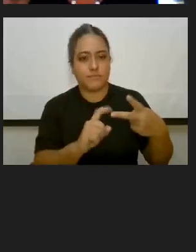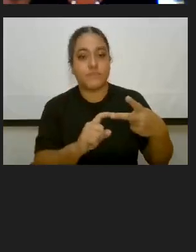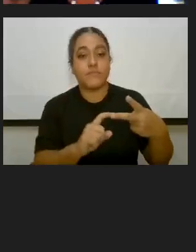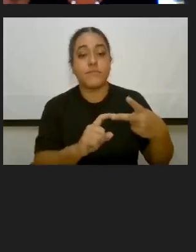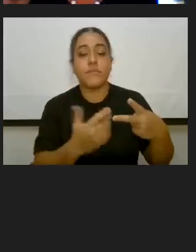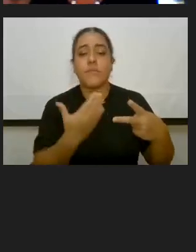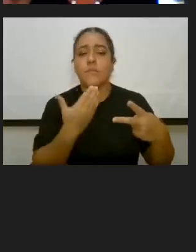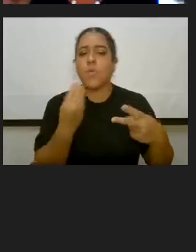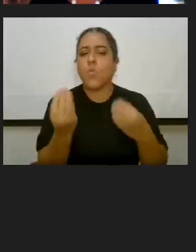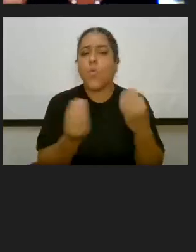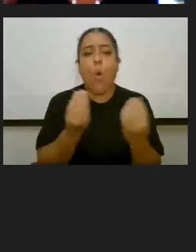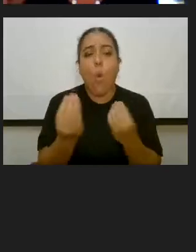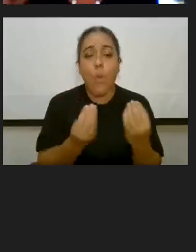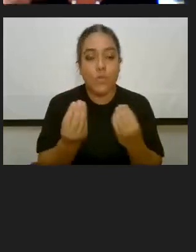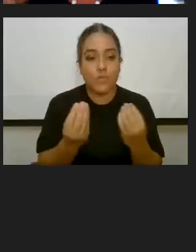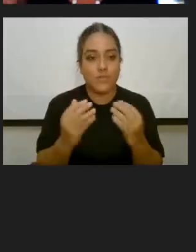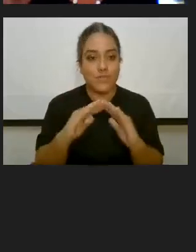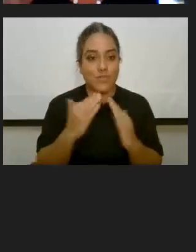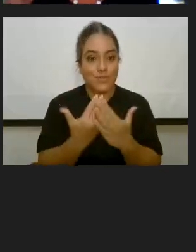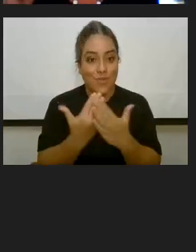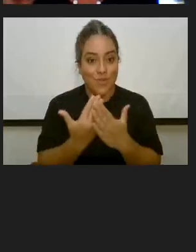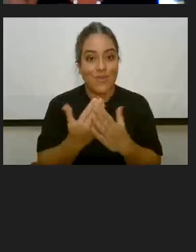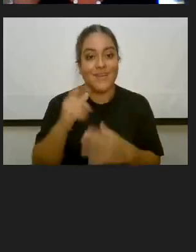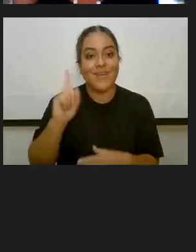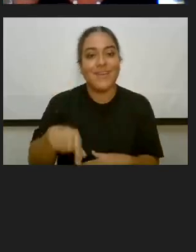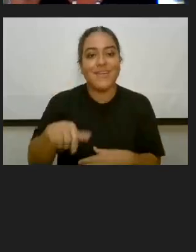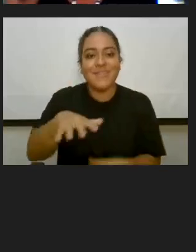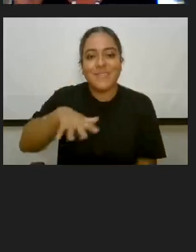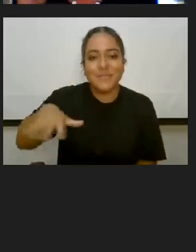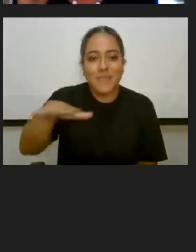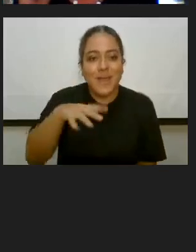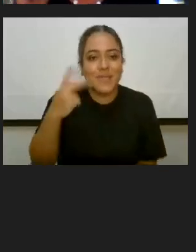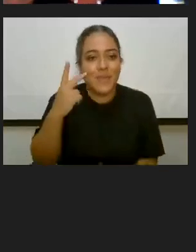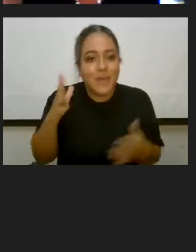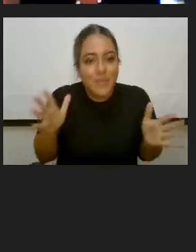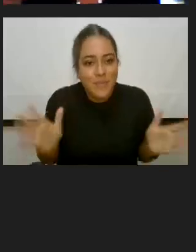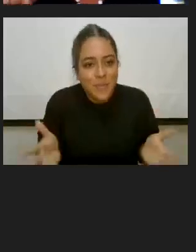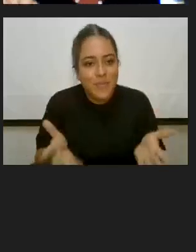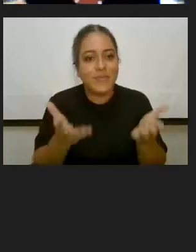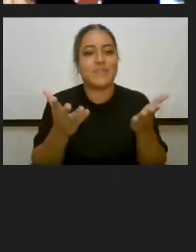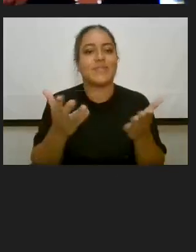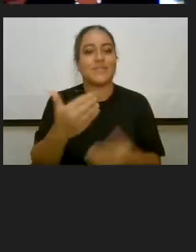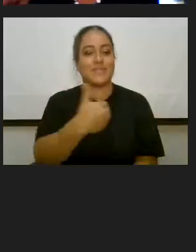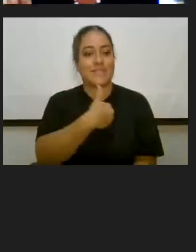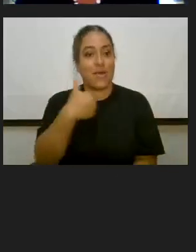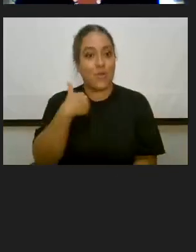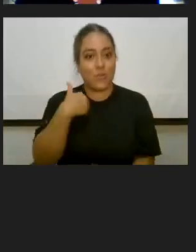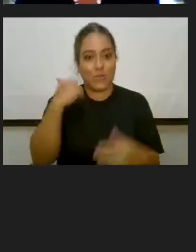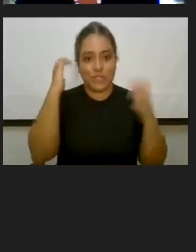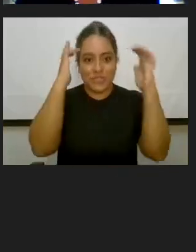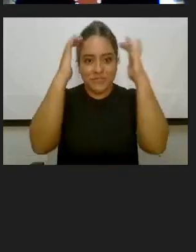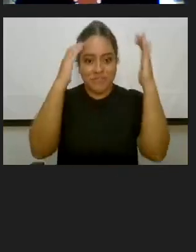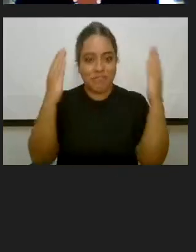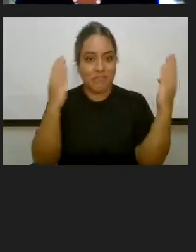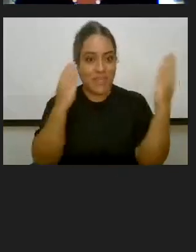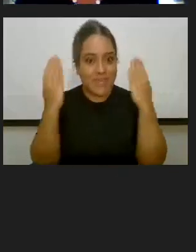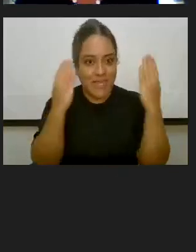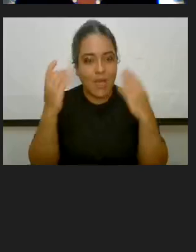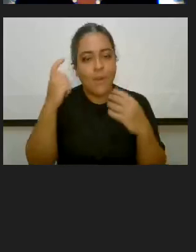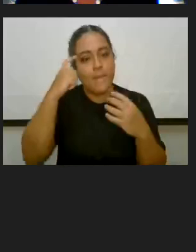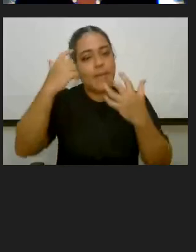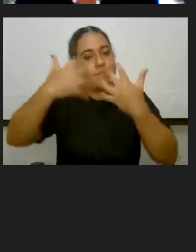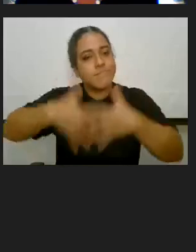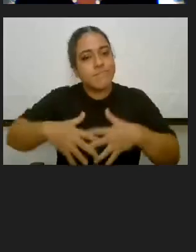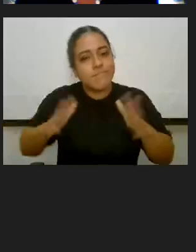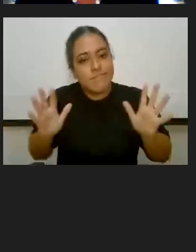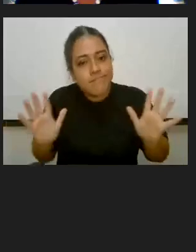escola, que é um espaço de promoção da saúde mental, justamente por promover o desenvolvimento